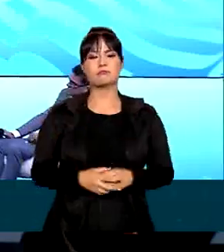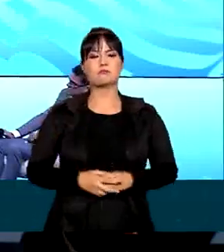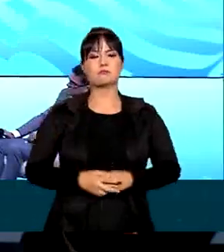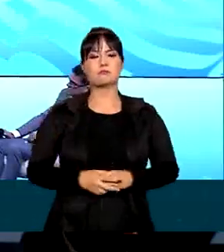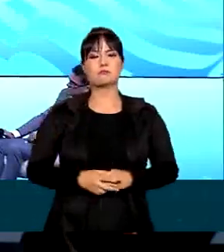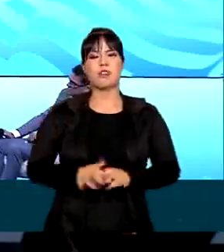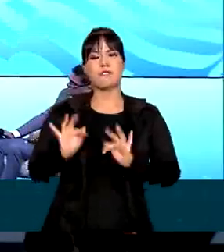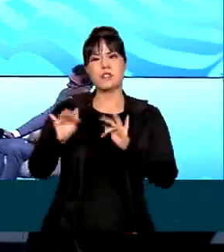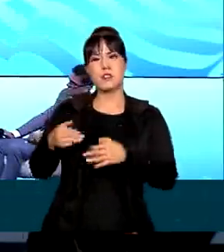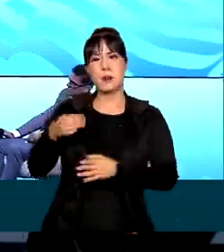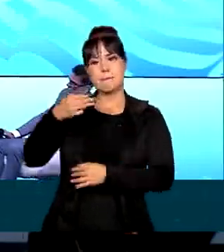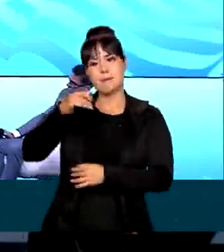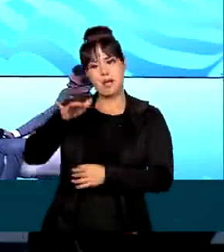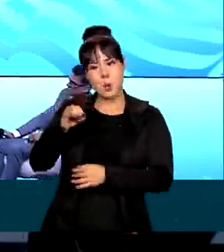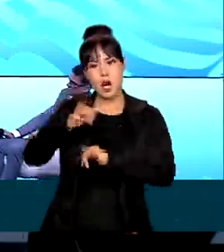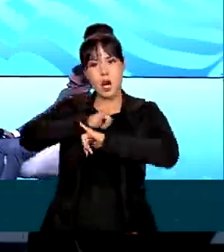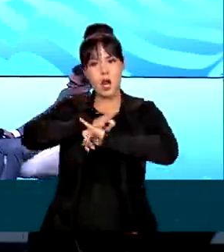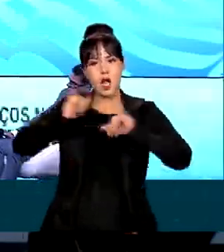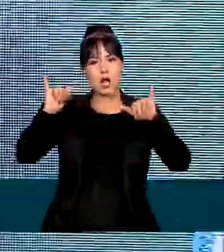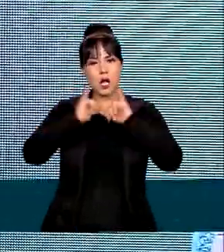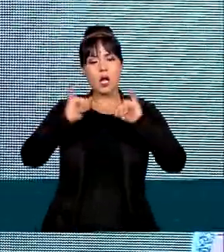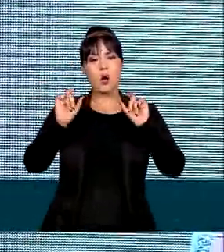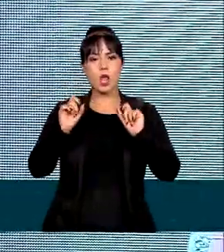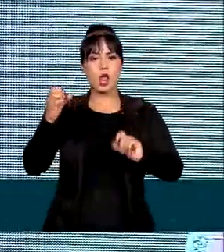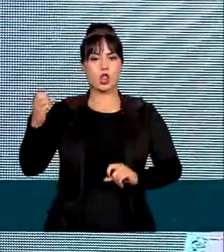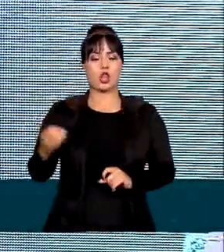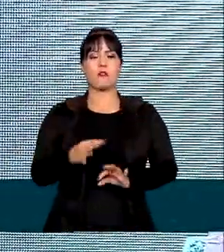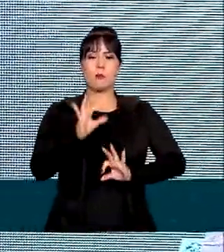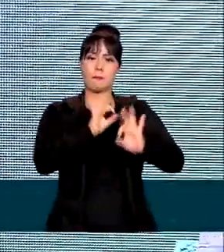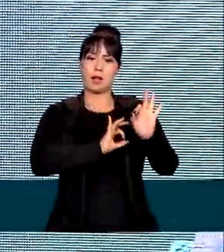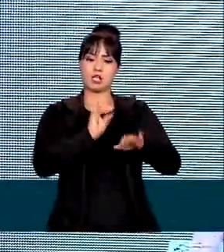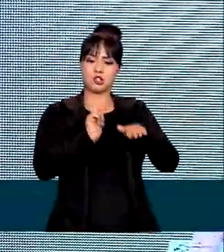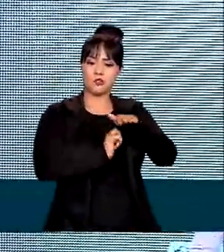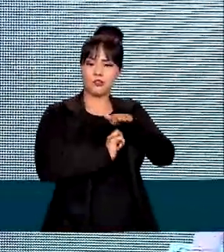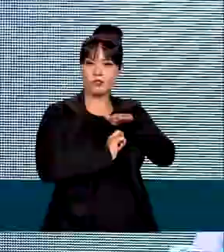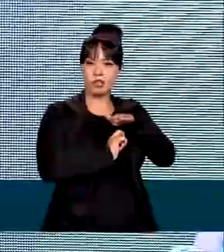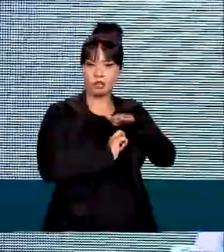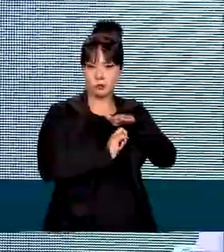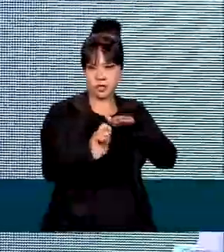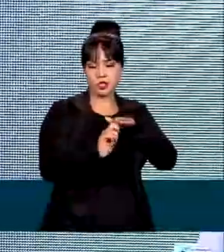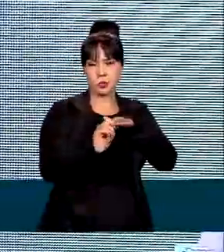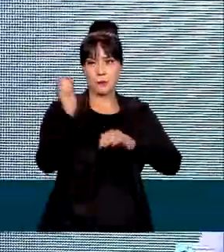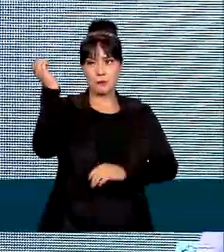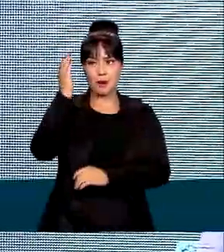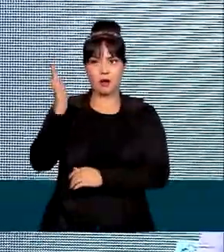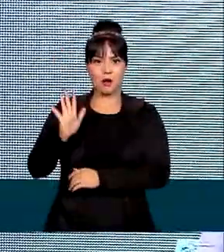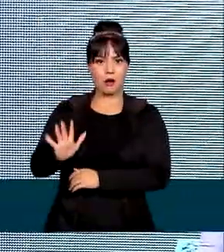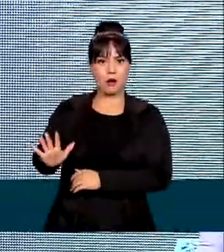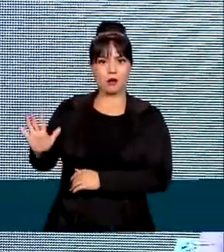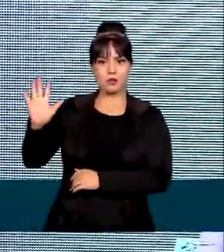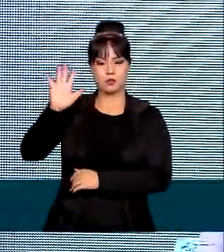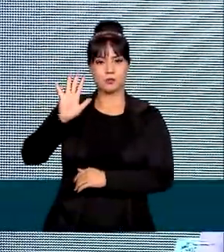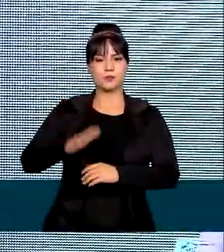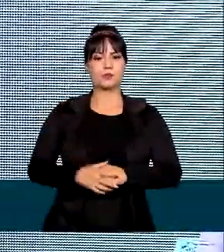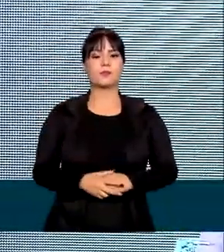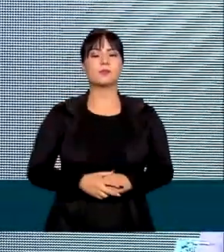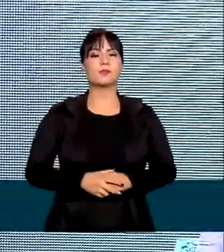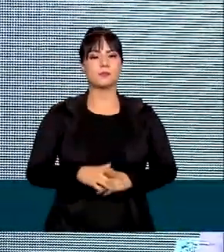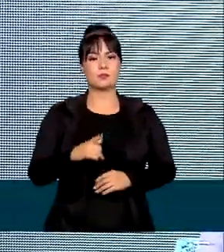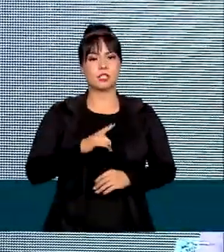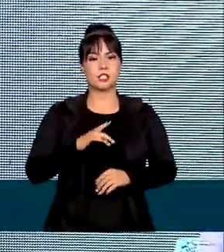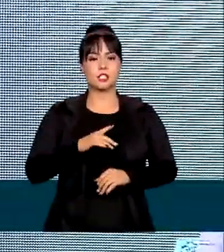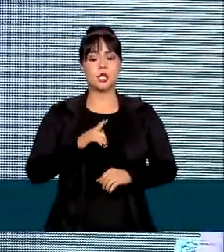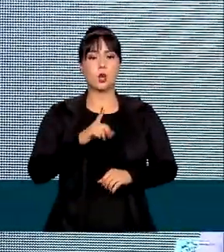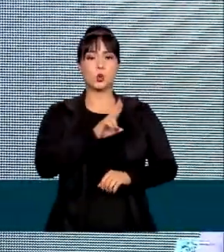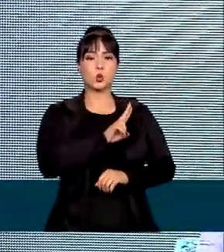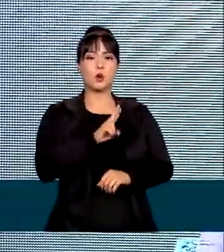Até final de Maio nós lançaremos o novo plano de investimento no Brasil que a imprensa tá